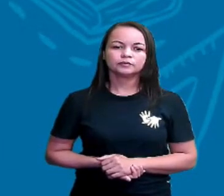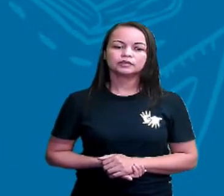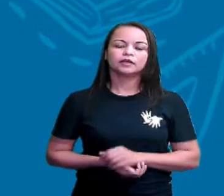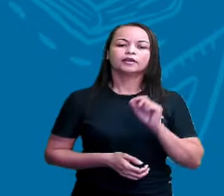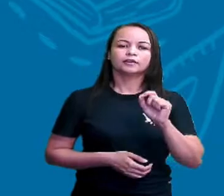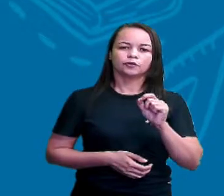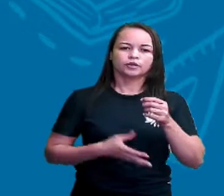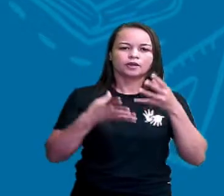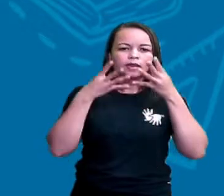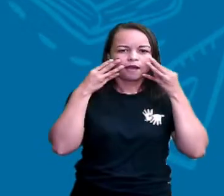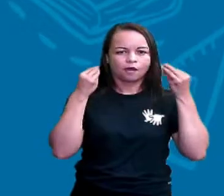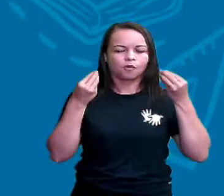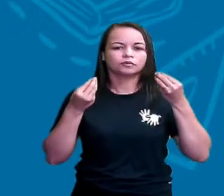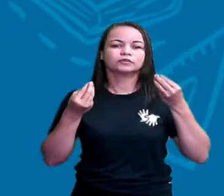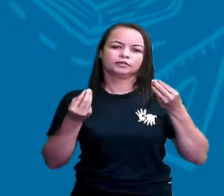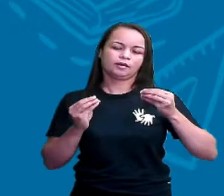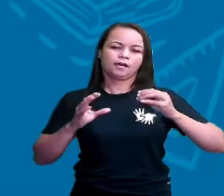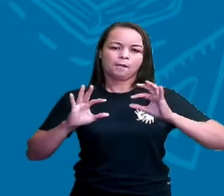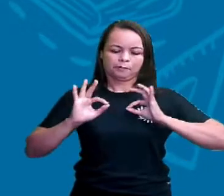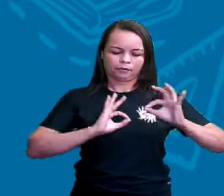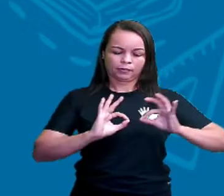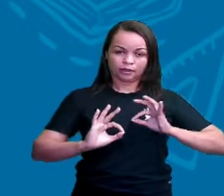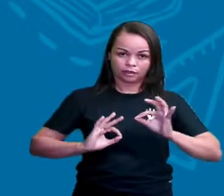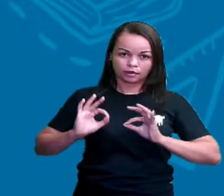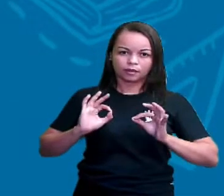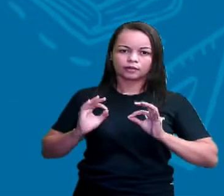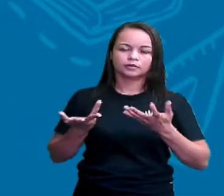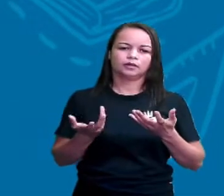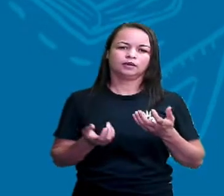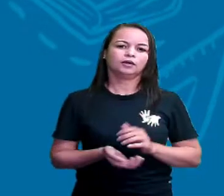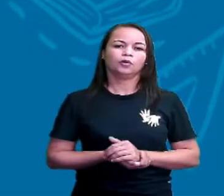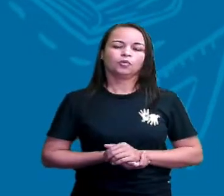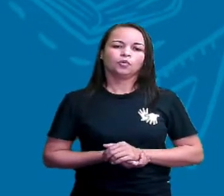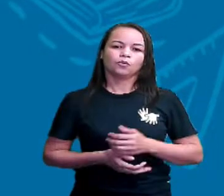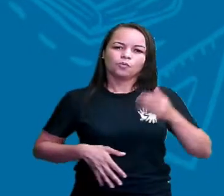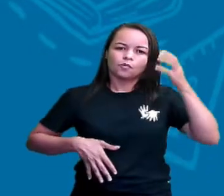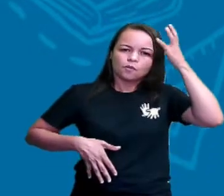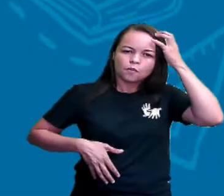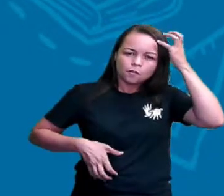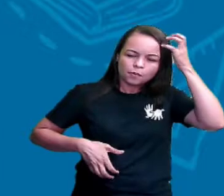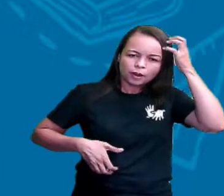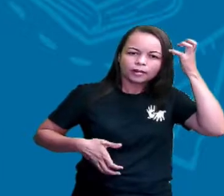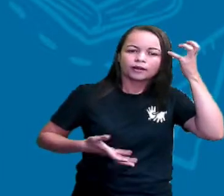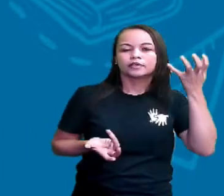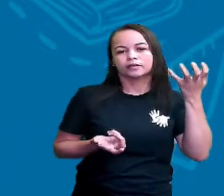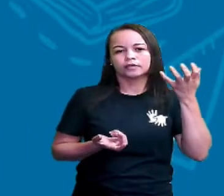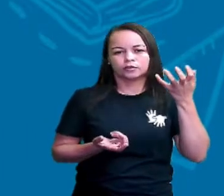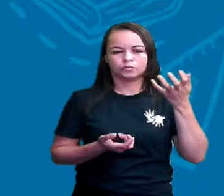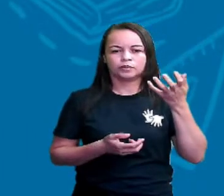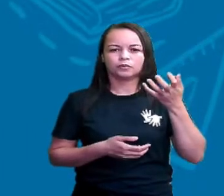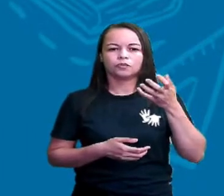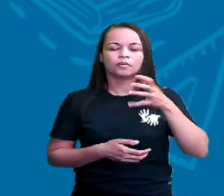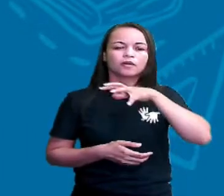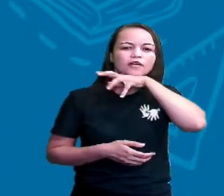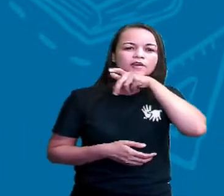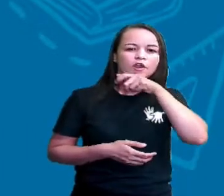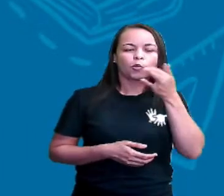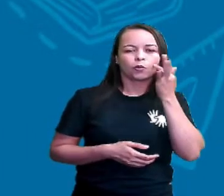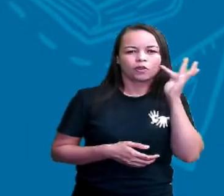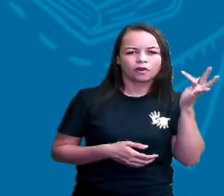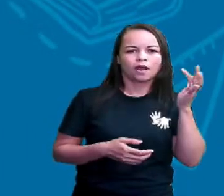onça pintada, né? O mico-leão dourado, a capivara